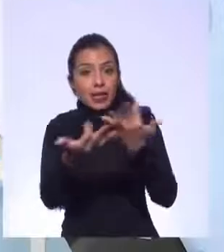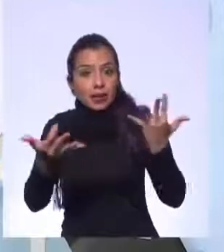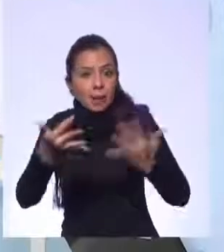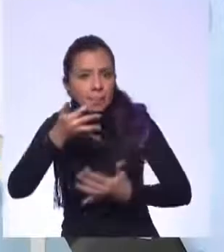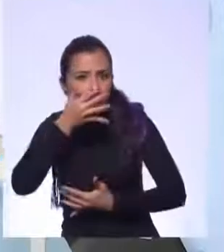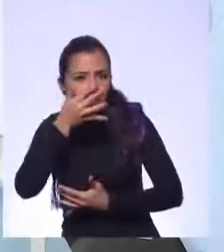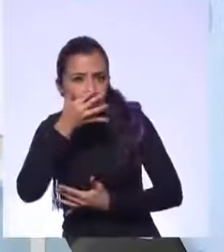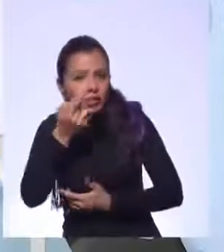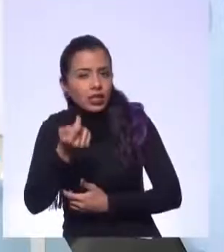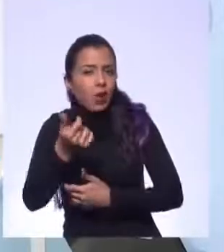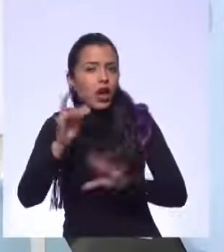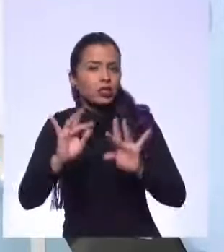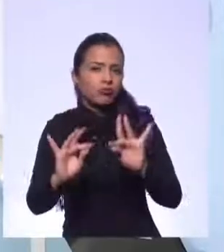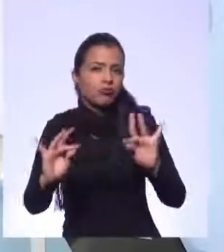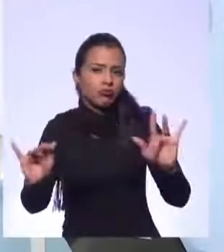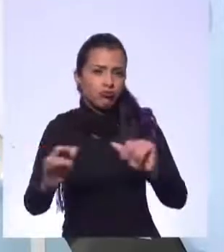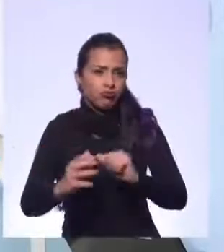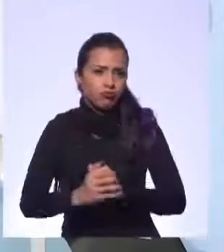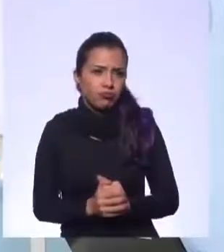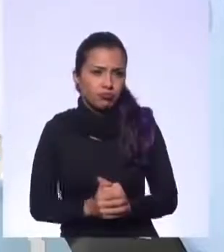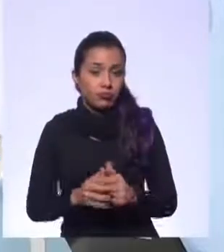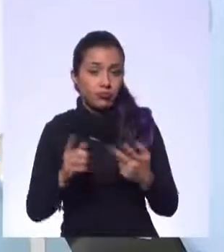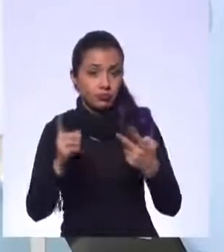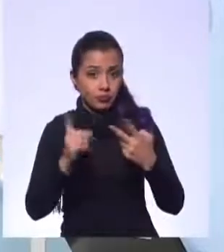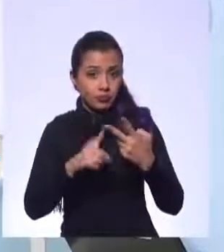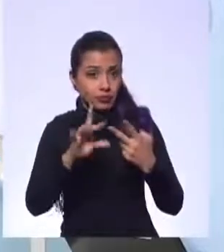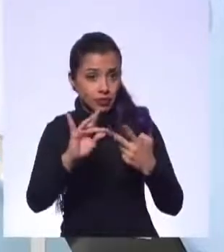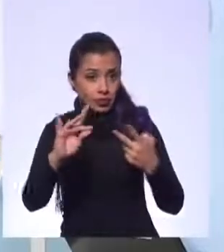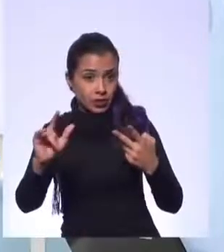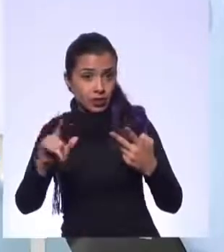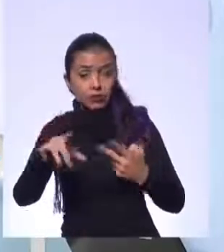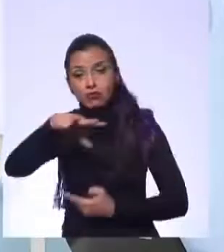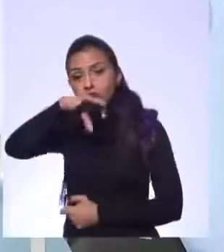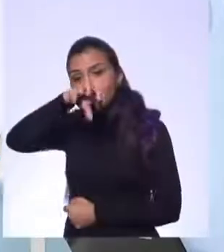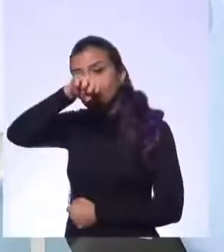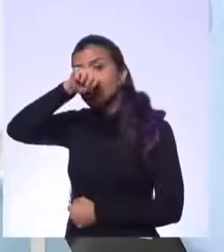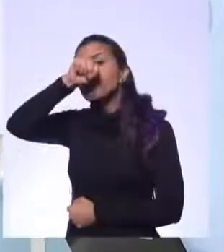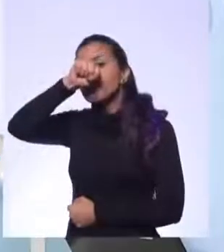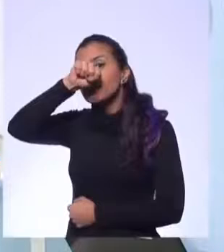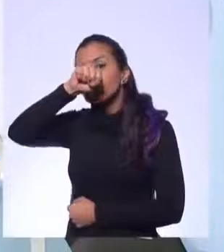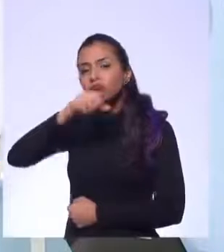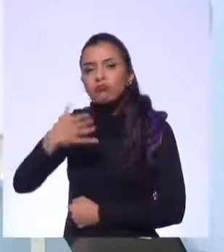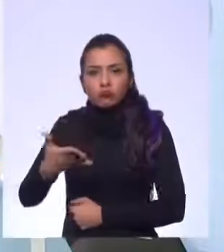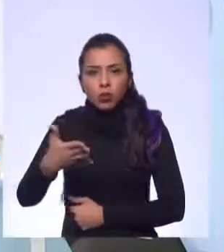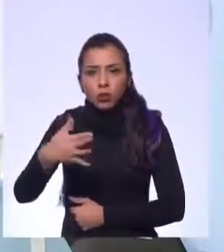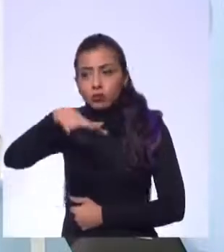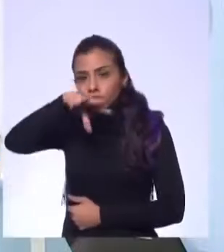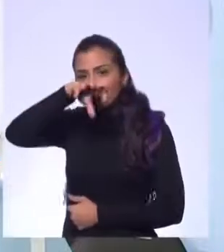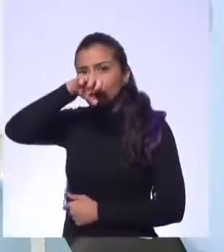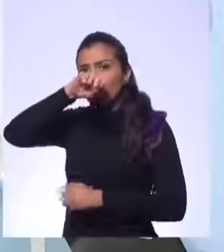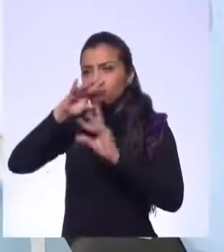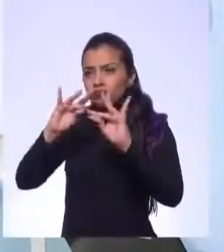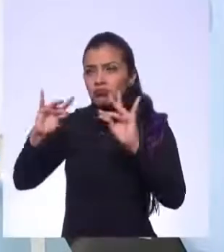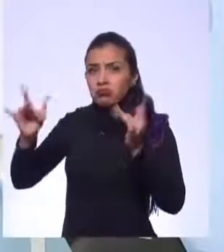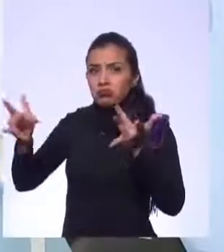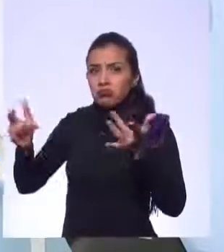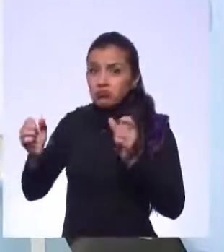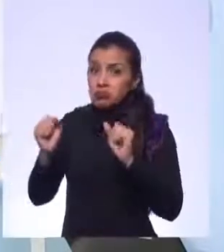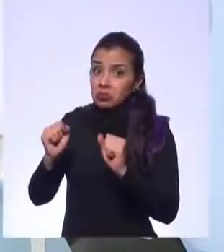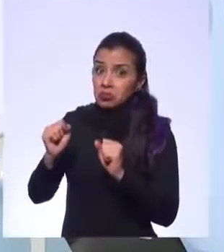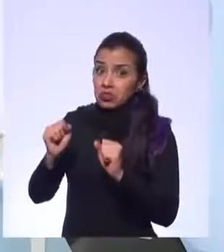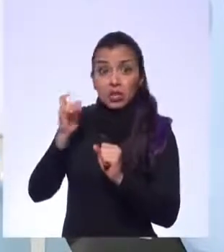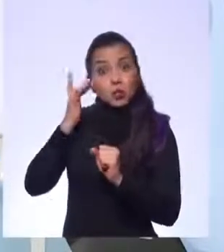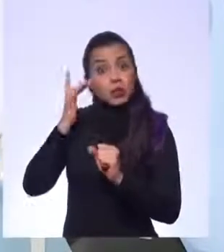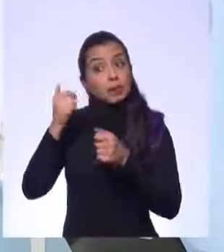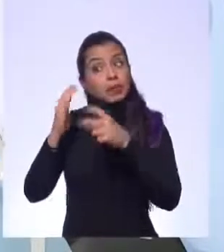extinção. Extinguir, né? E oxigênio. Será que está falando da extinção do oxigênio? Pode ser, não sei, preciso fazer